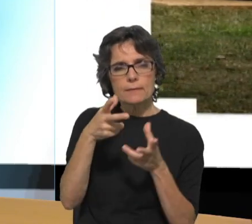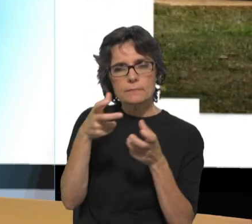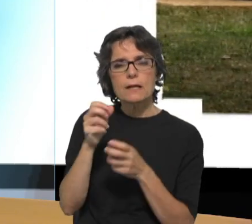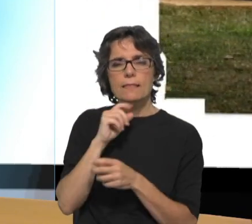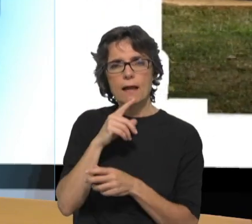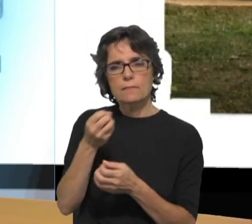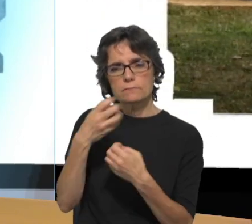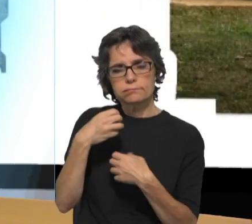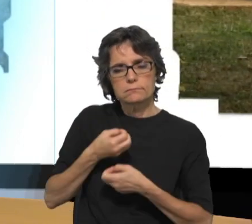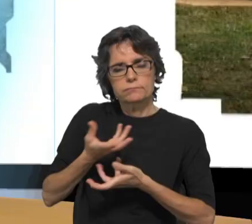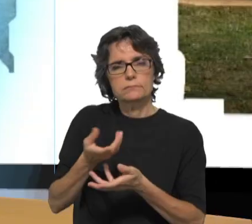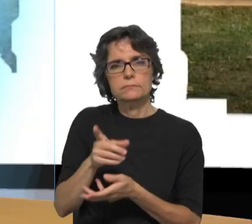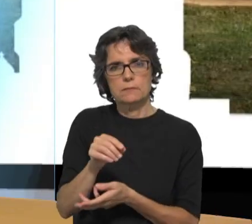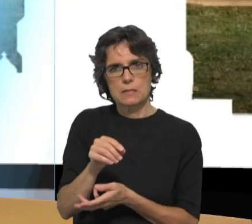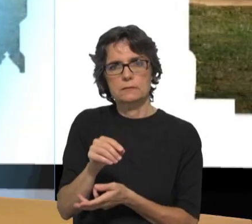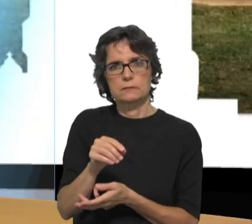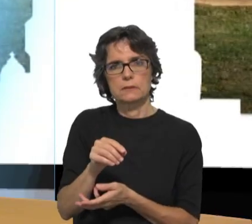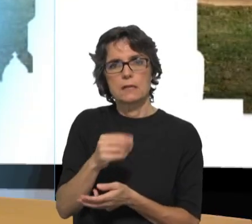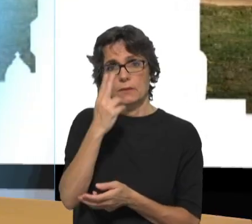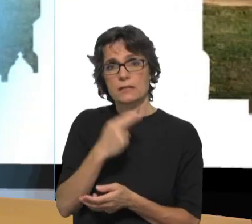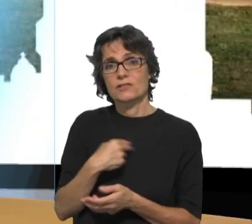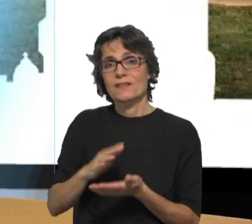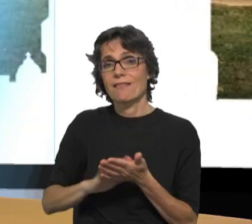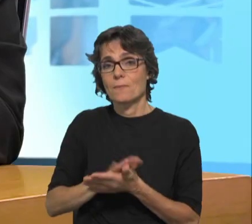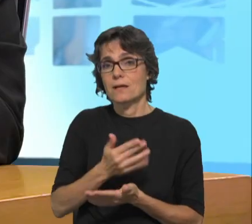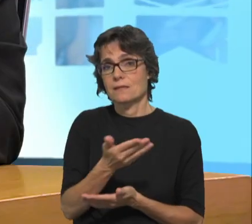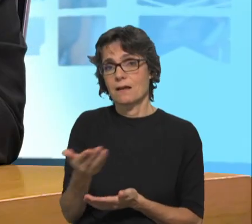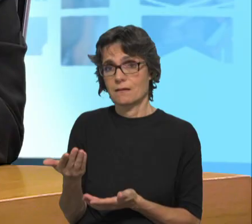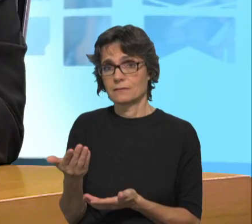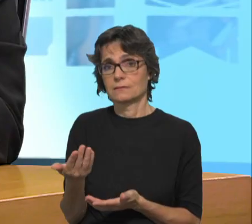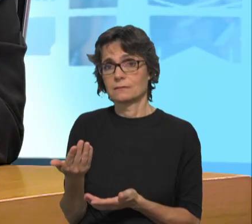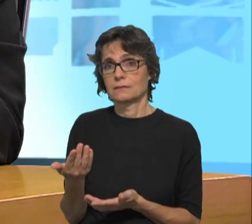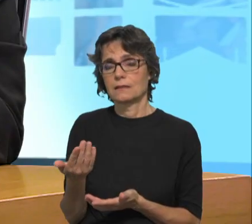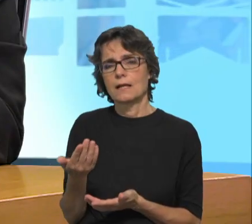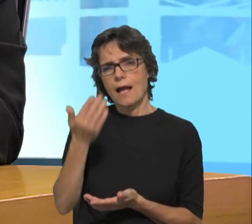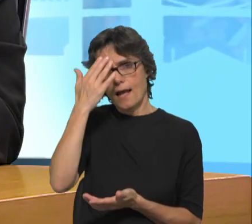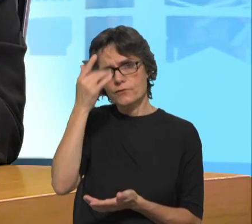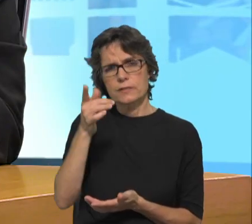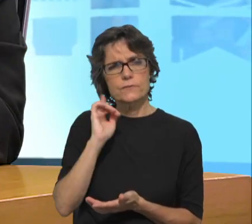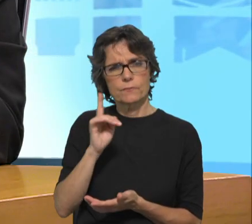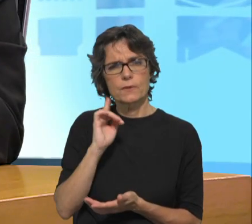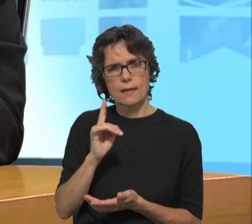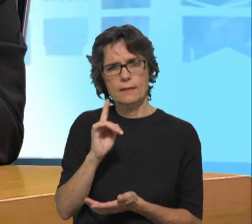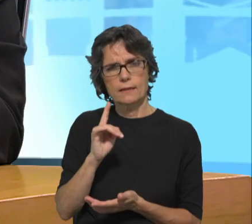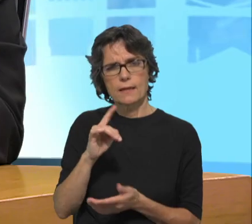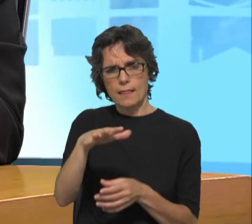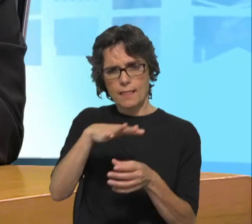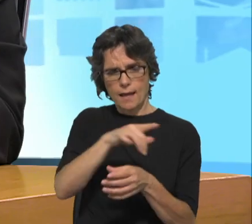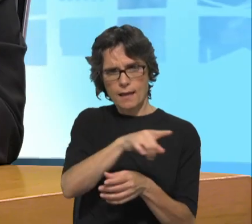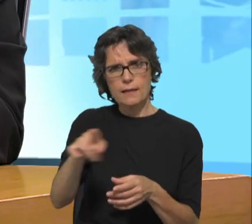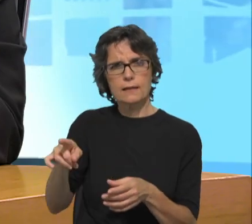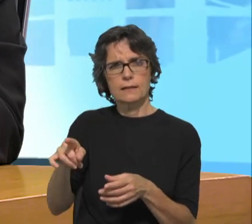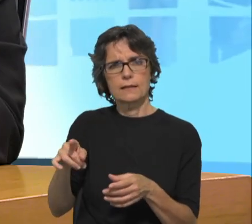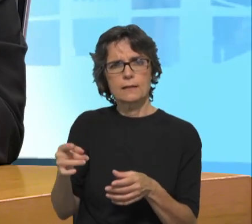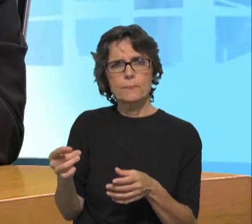prática dominical, mas que têm raízes cristãs na sua história. Este conjunto, este capital, esta realidade pode ajudar a um novo fôlego